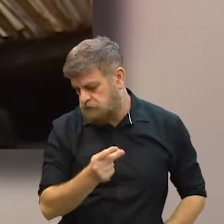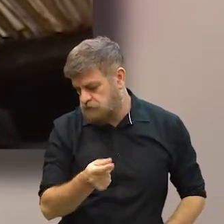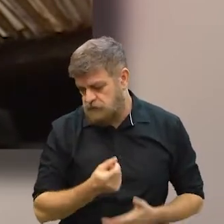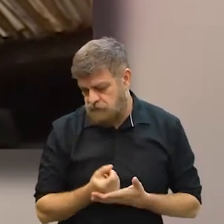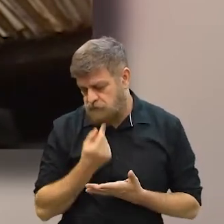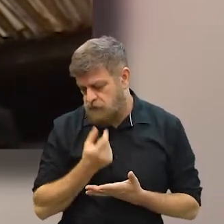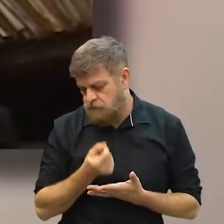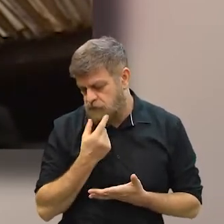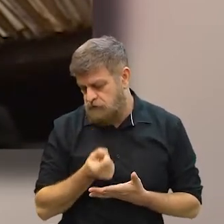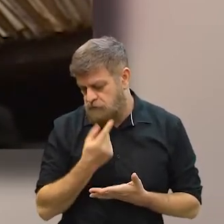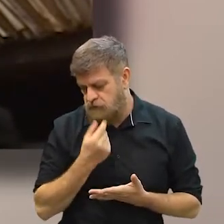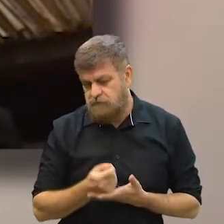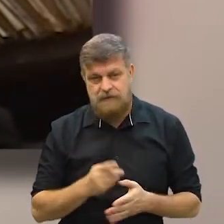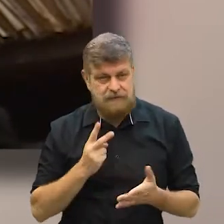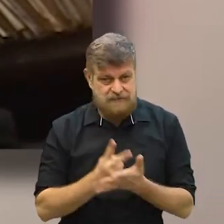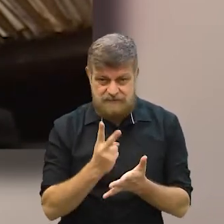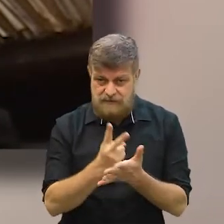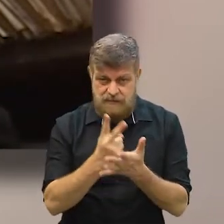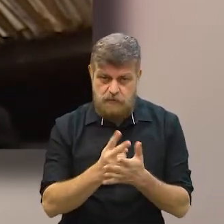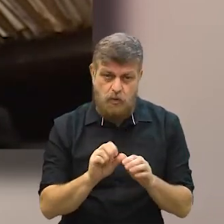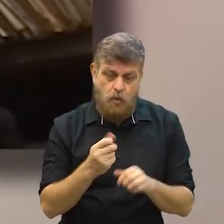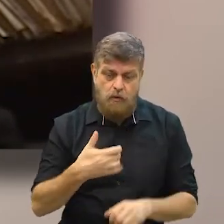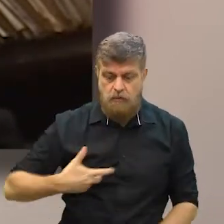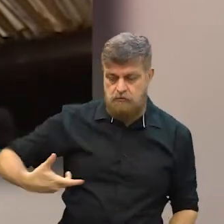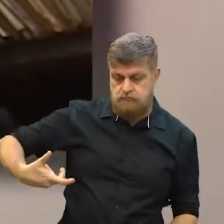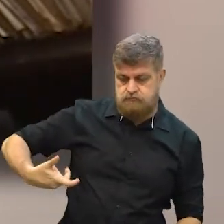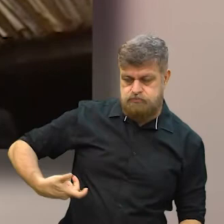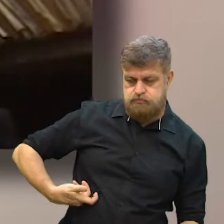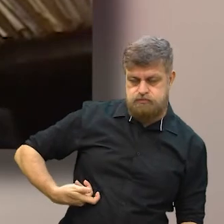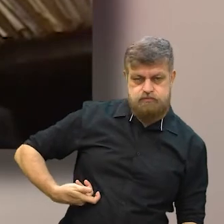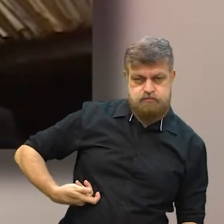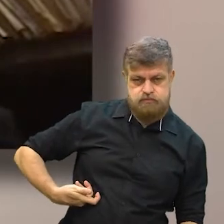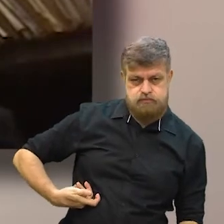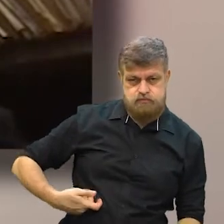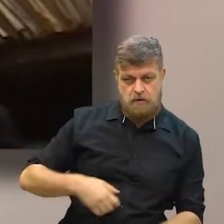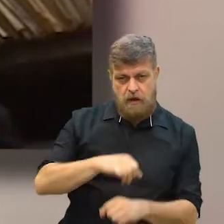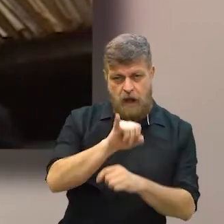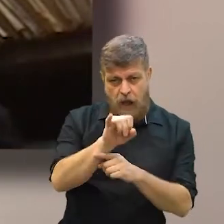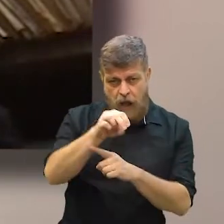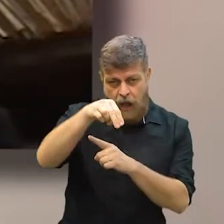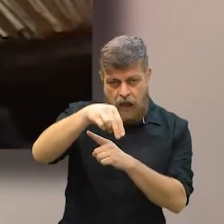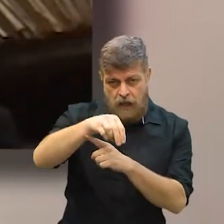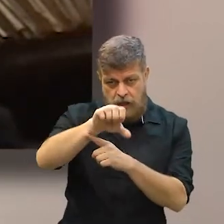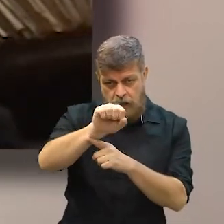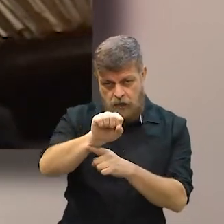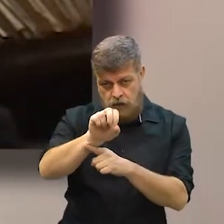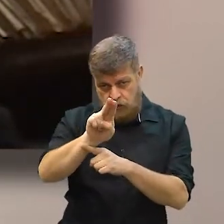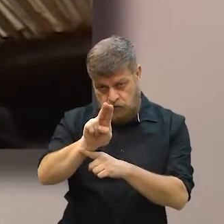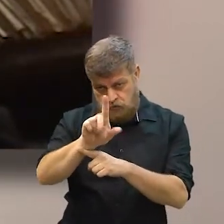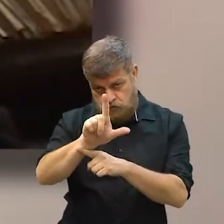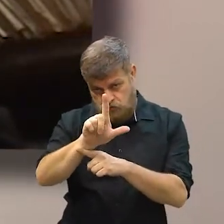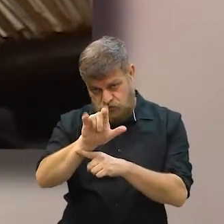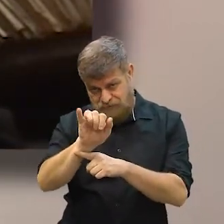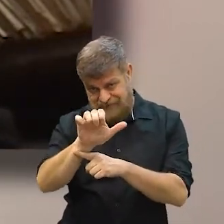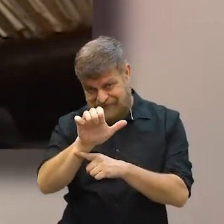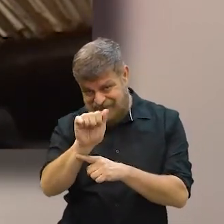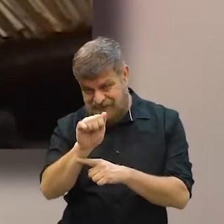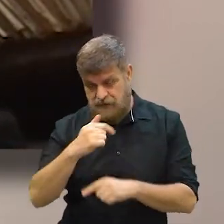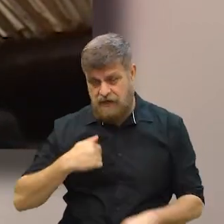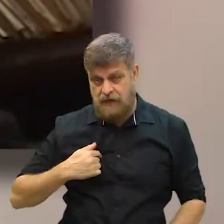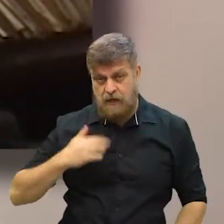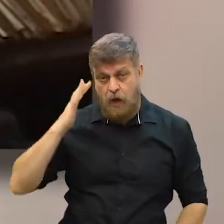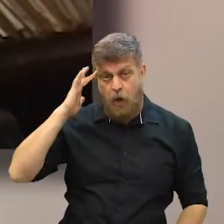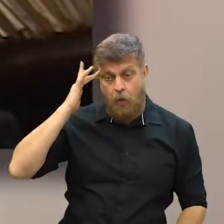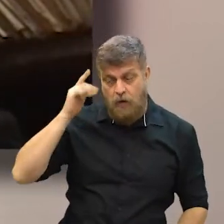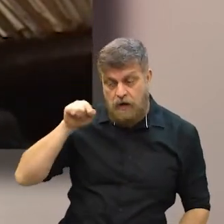medicação hipoglicemia oral ou a insulina diariamente. Eu tendo a achar até